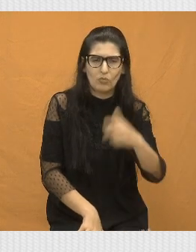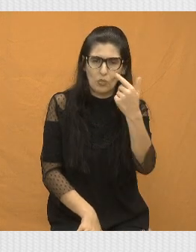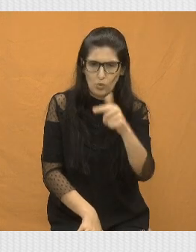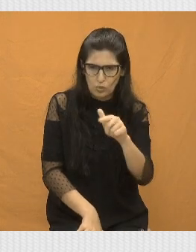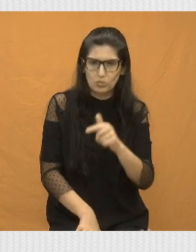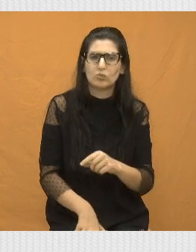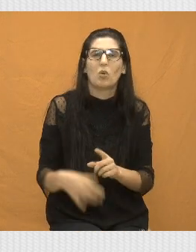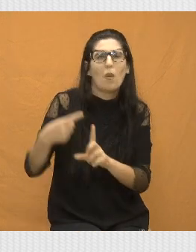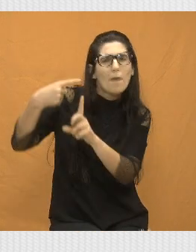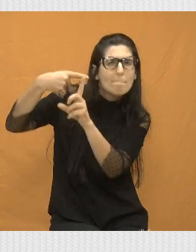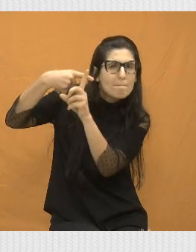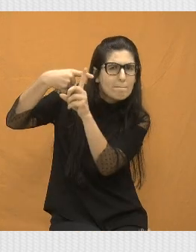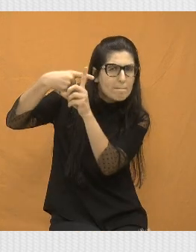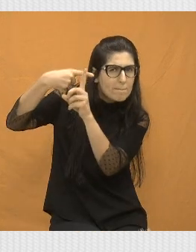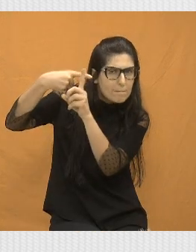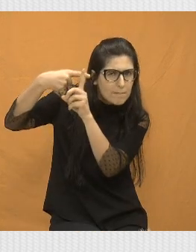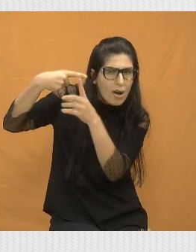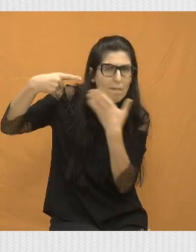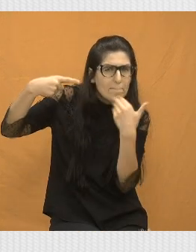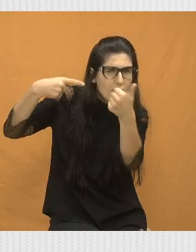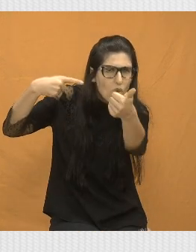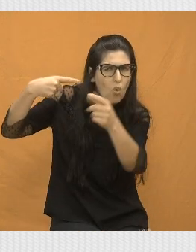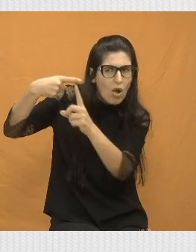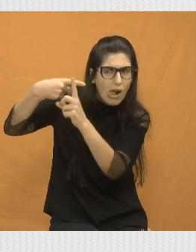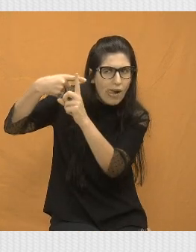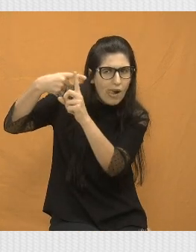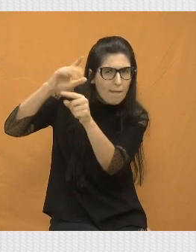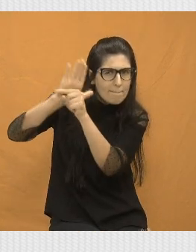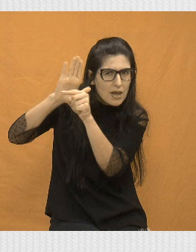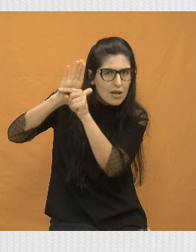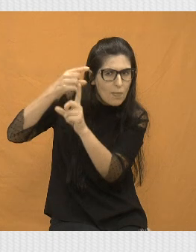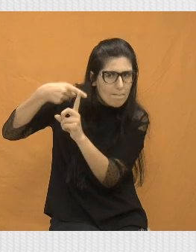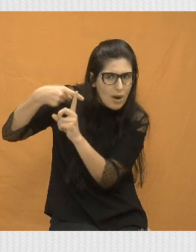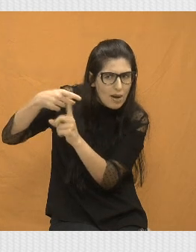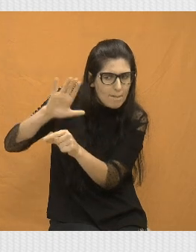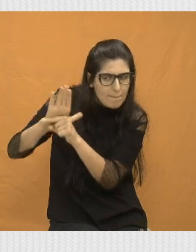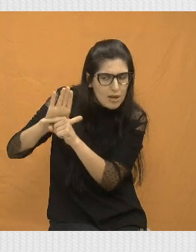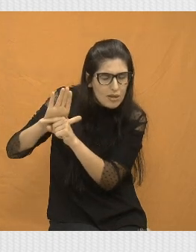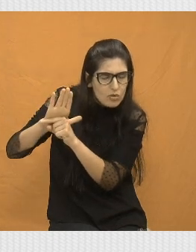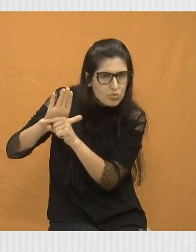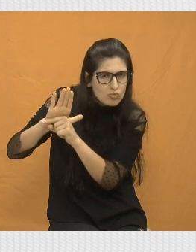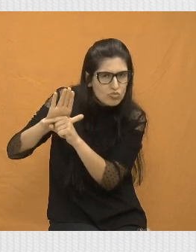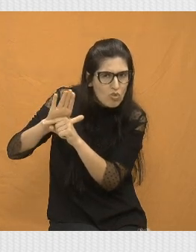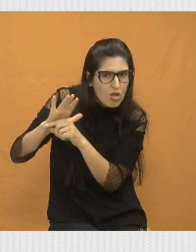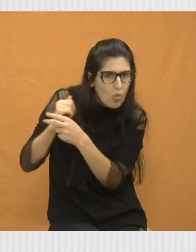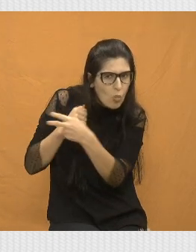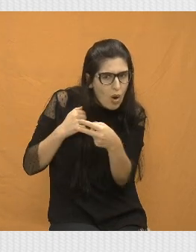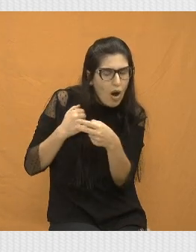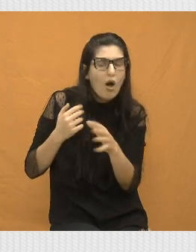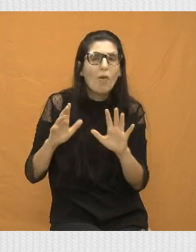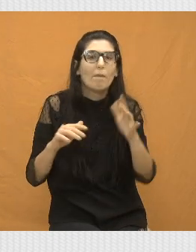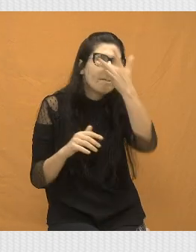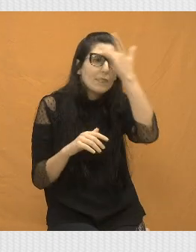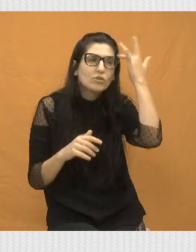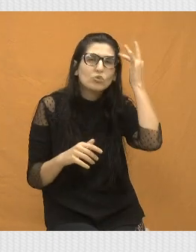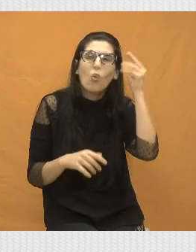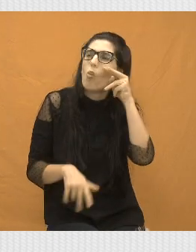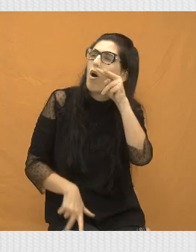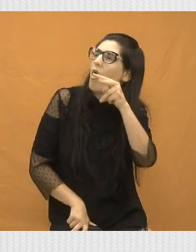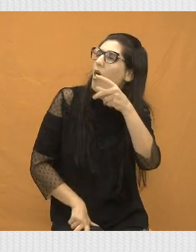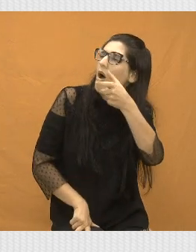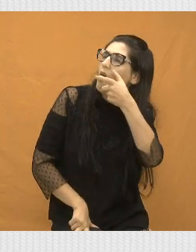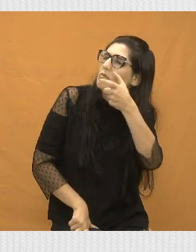questão do maisinho lá em cima, né? Quem soma e quem é igual. Aí tem quem está fora assistindo, não só você